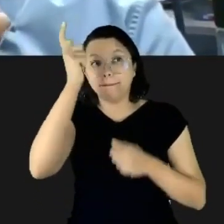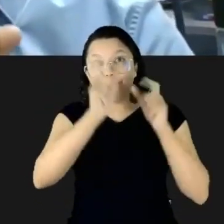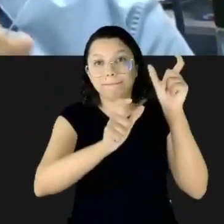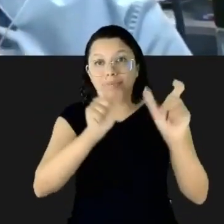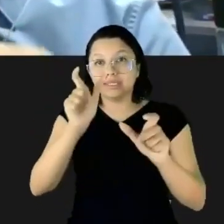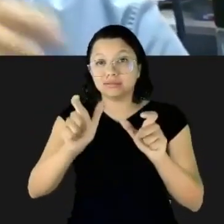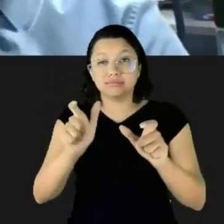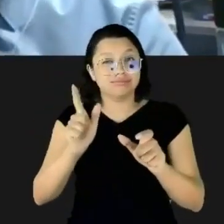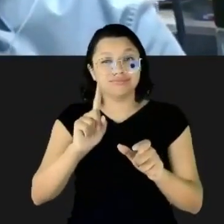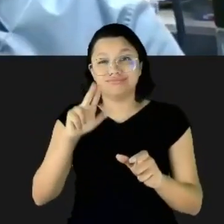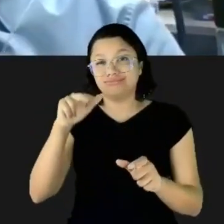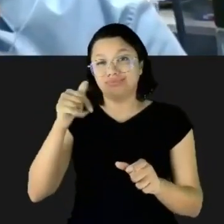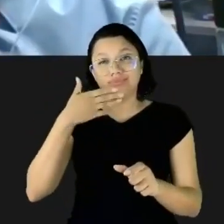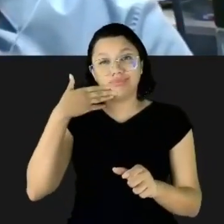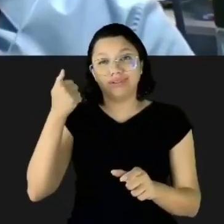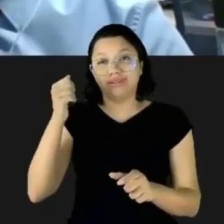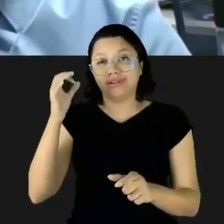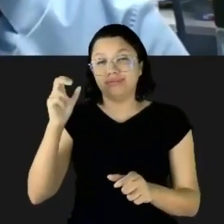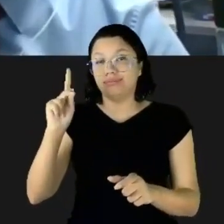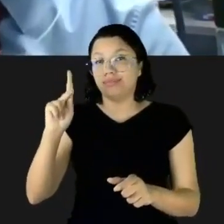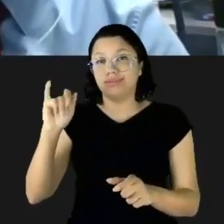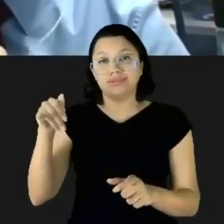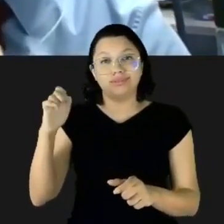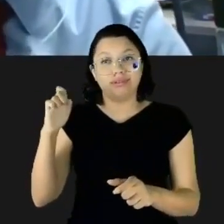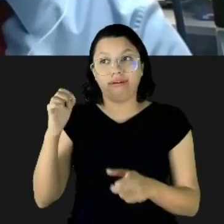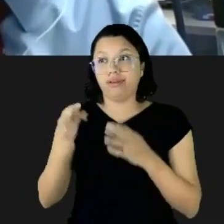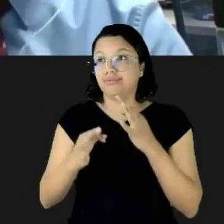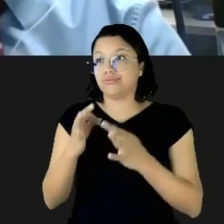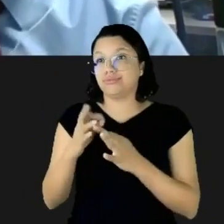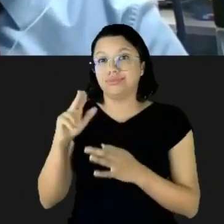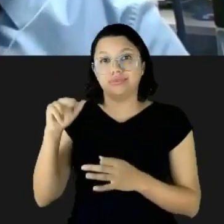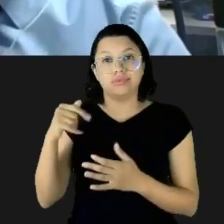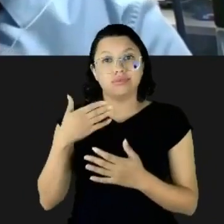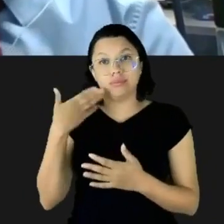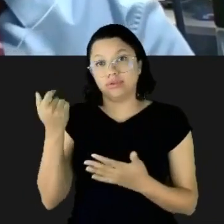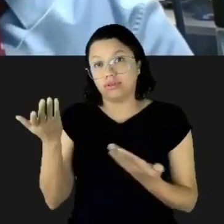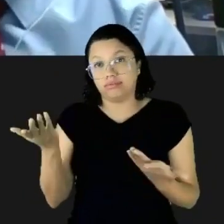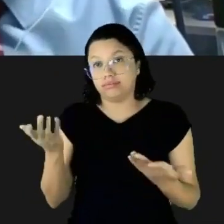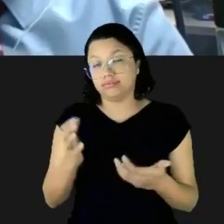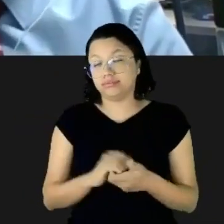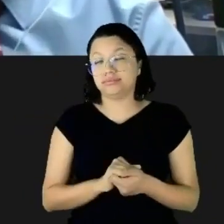nós não vamos melhorar a justiça, nós não vamos partir,